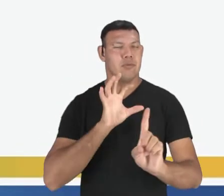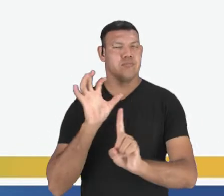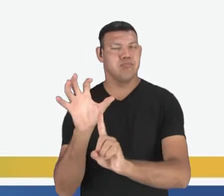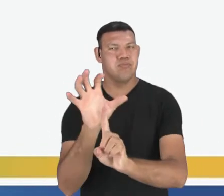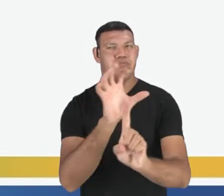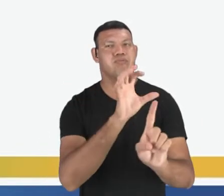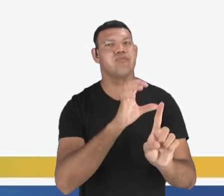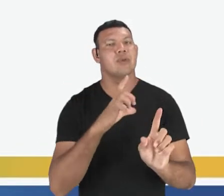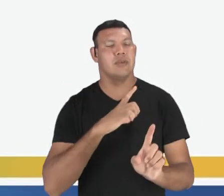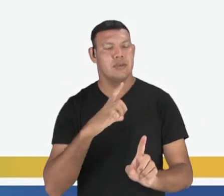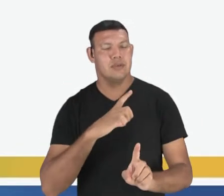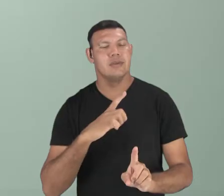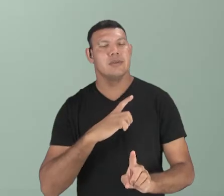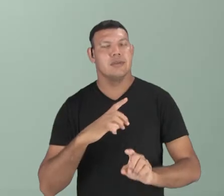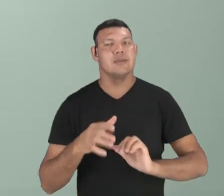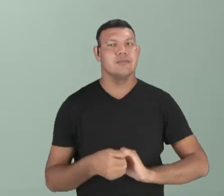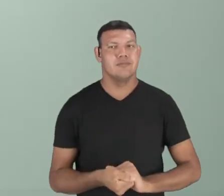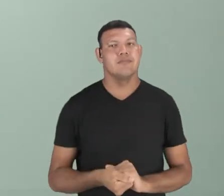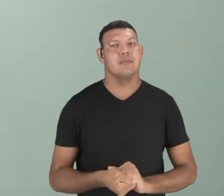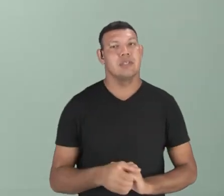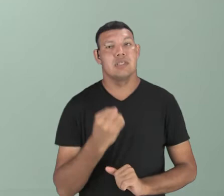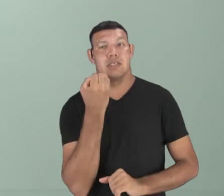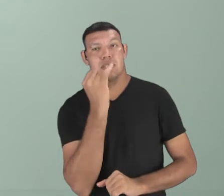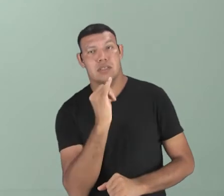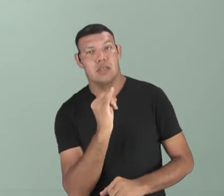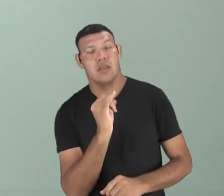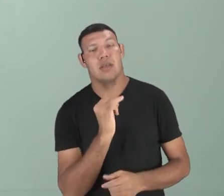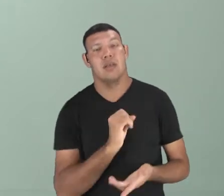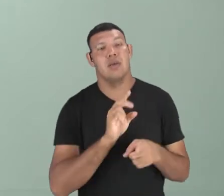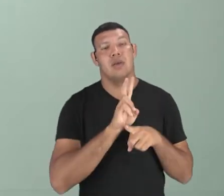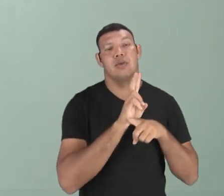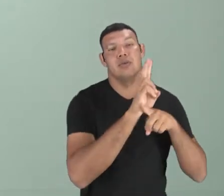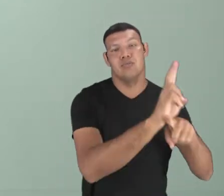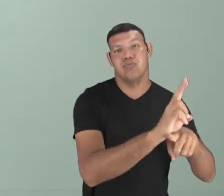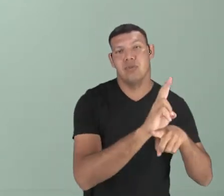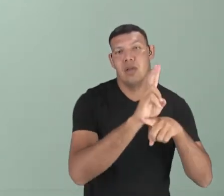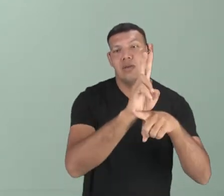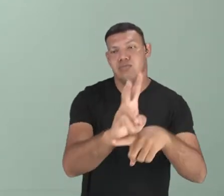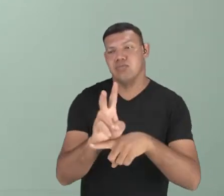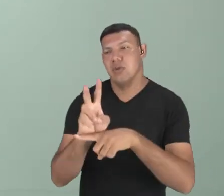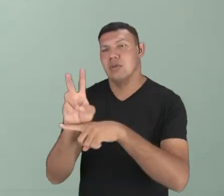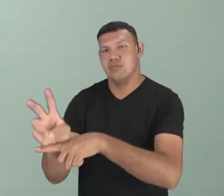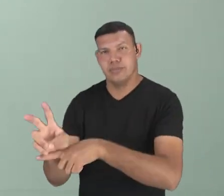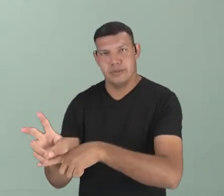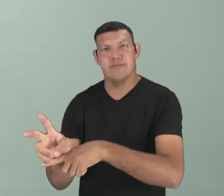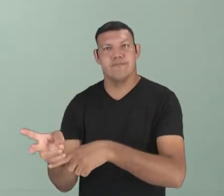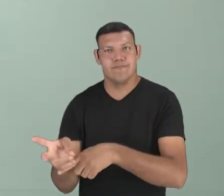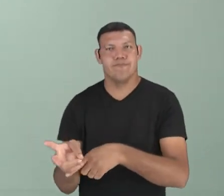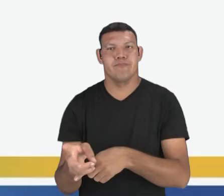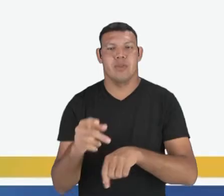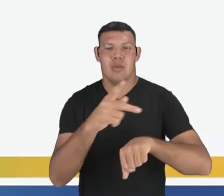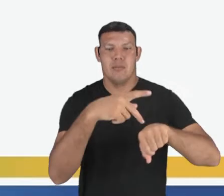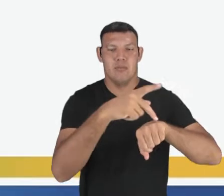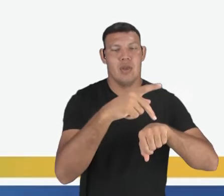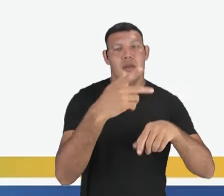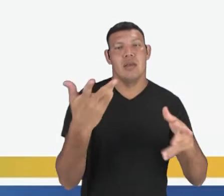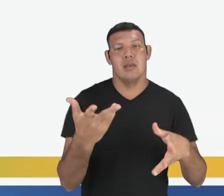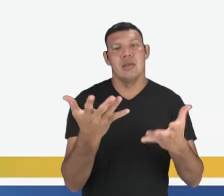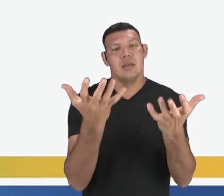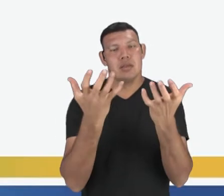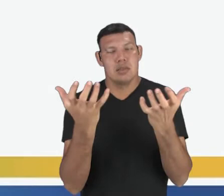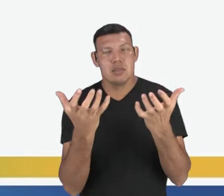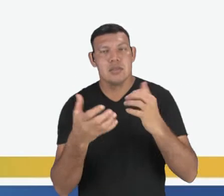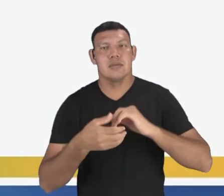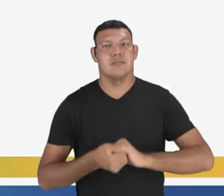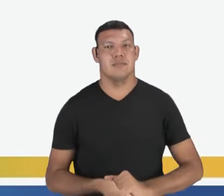influência dos americanos quando querem emprestar dinheiro para os países que precisam de um socorro financeiro, fazendo aquele